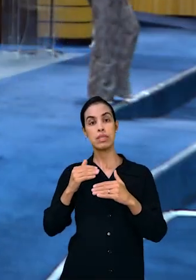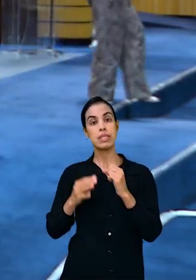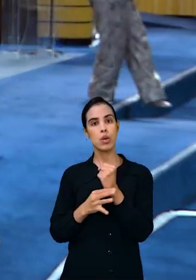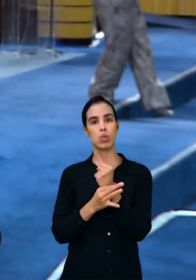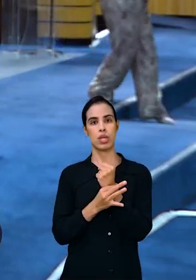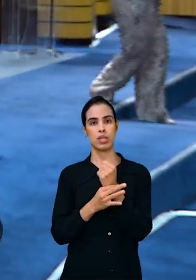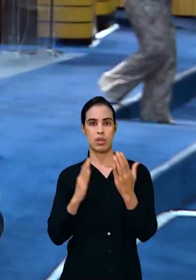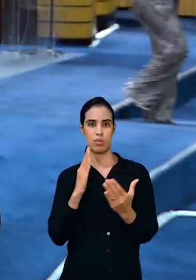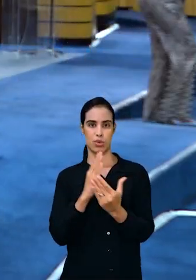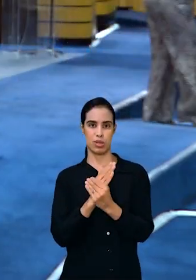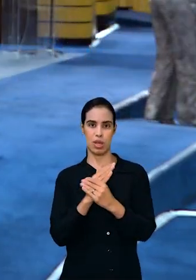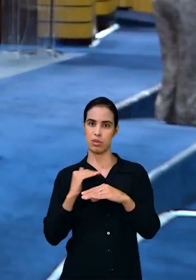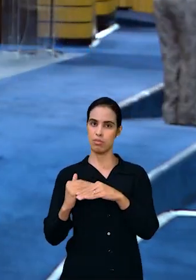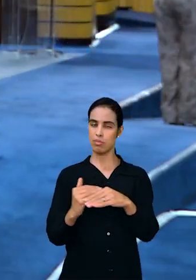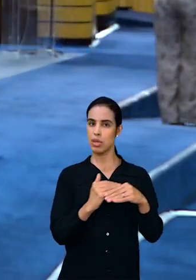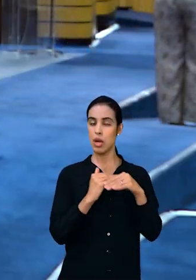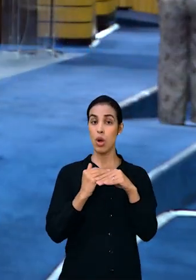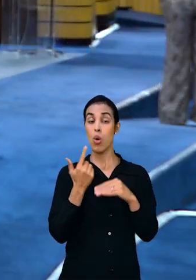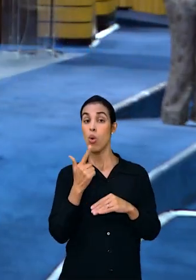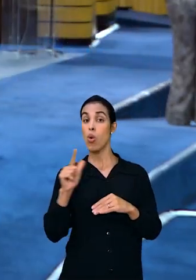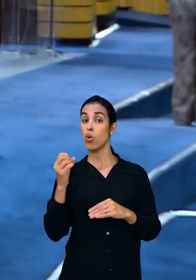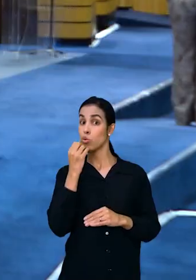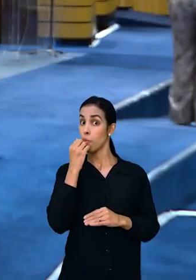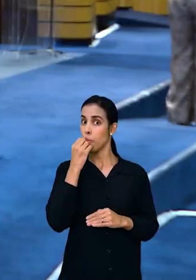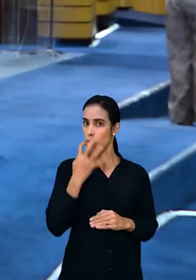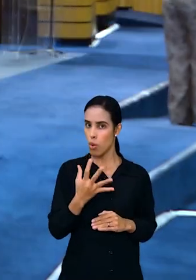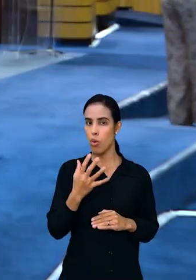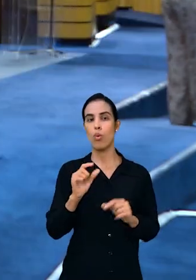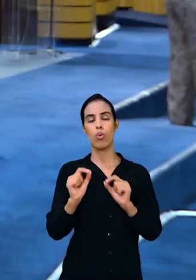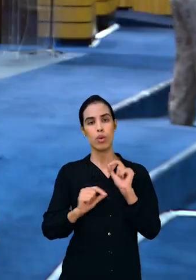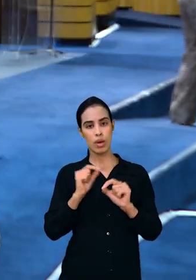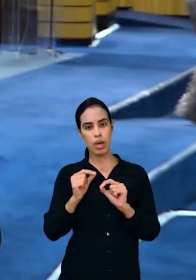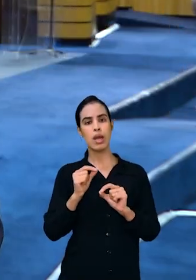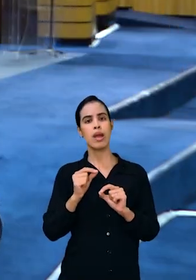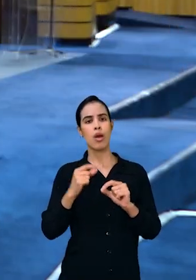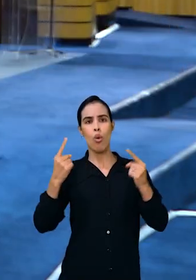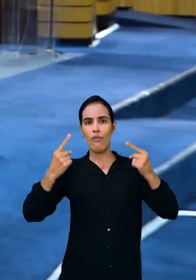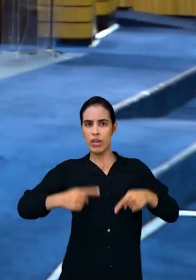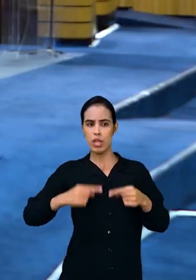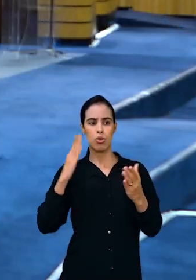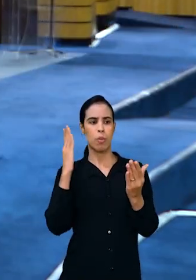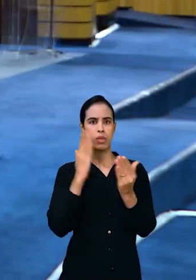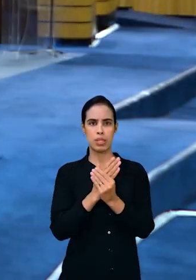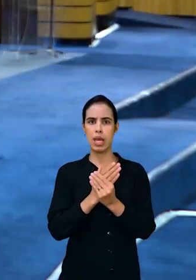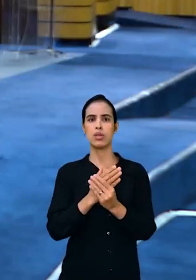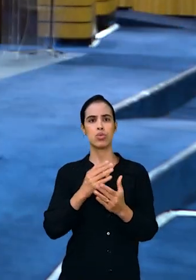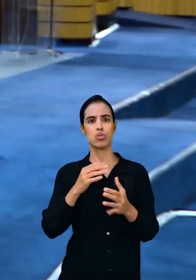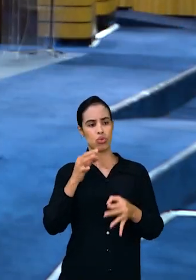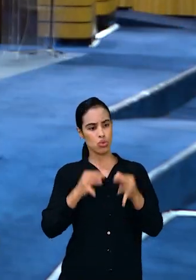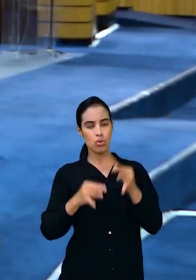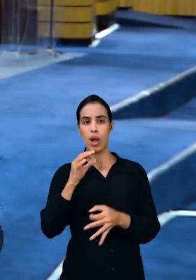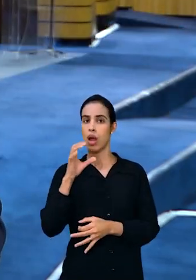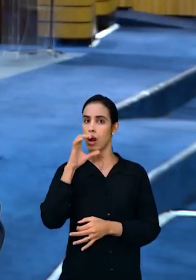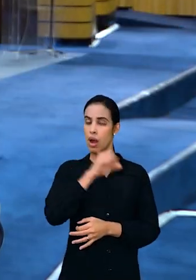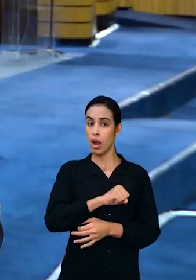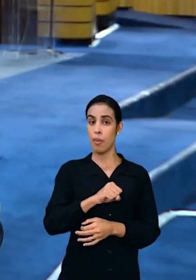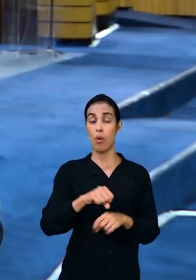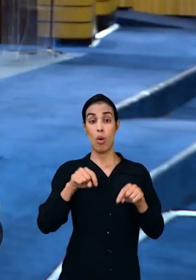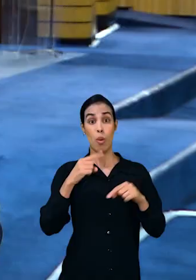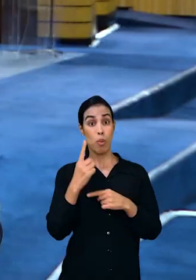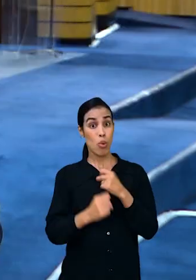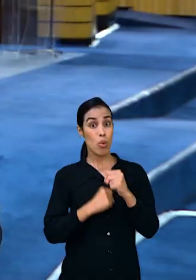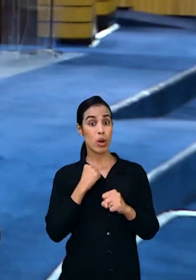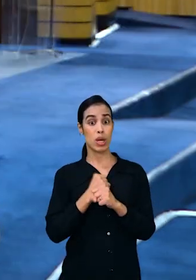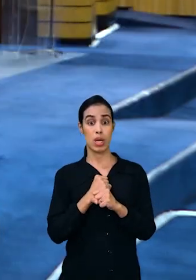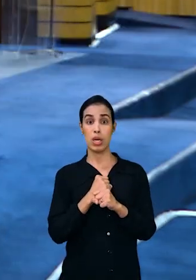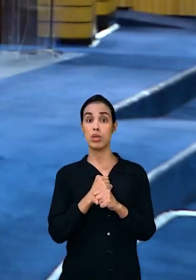a uniformidade e a segurança jurídica. Outro benefício é a agilidade na resolução dos conflitos. Atualmente, a